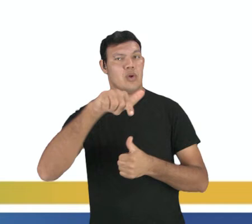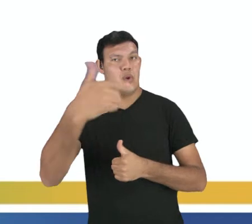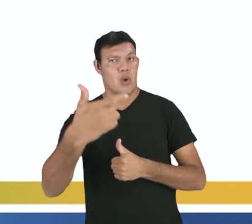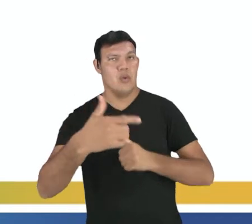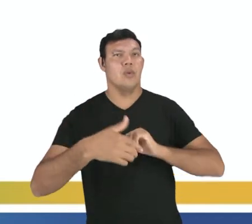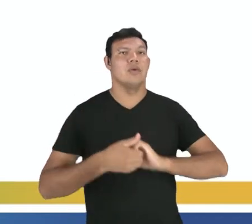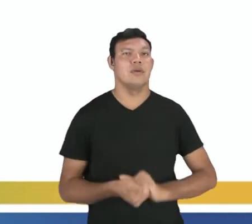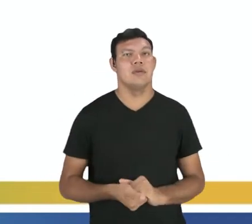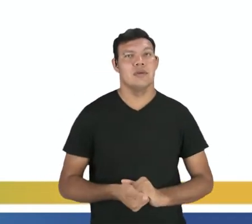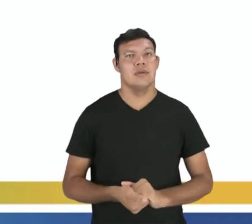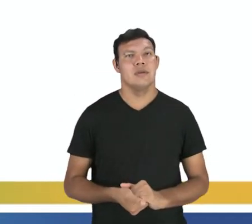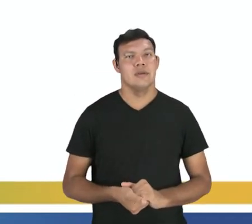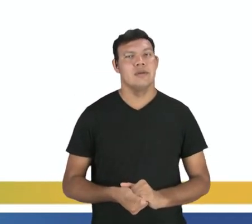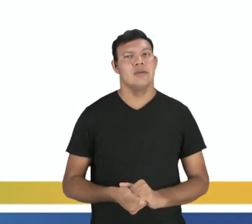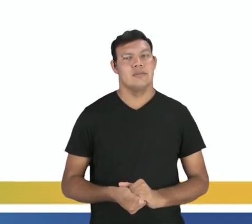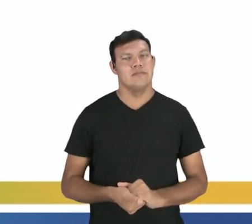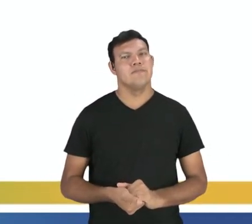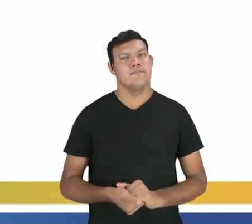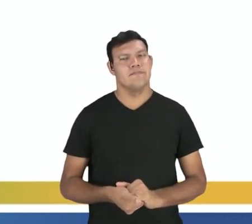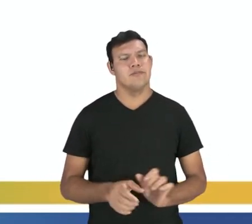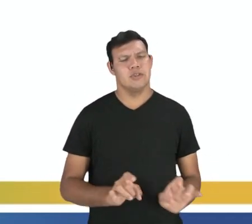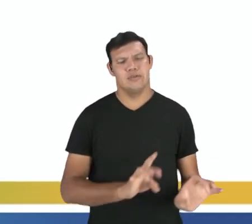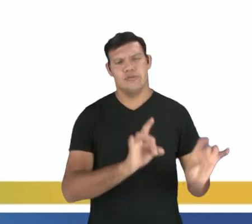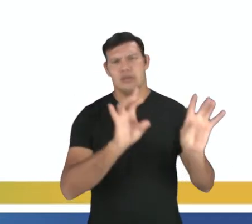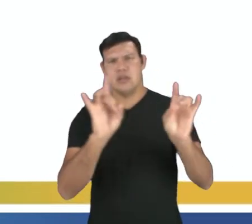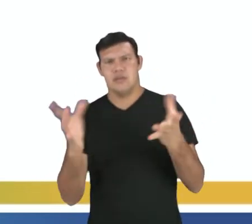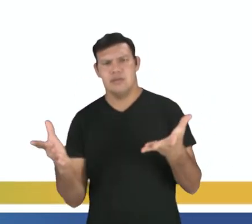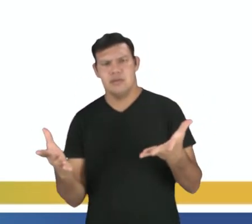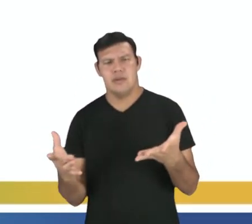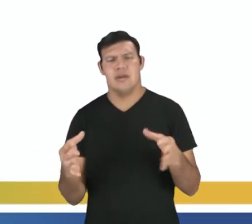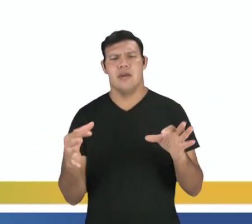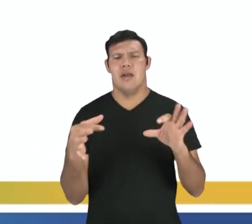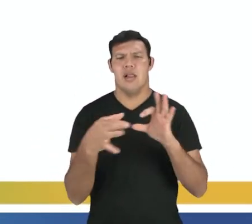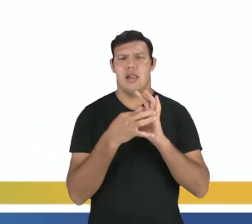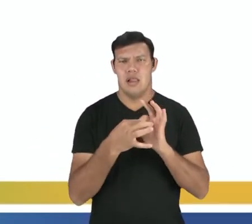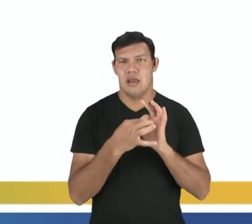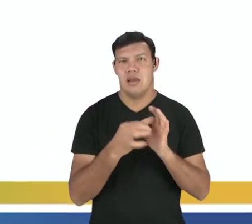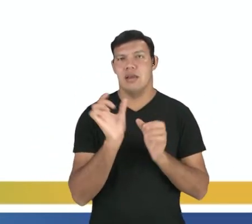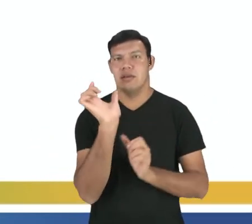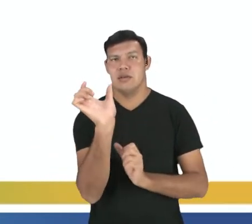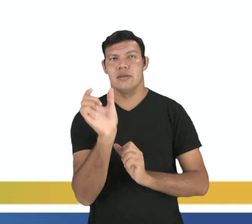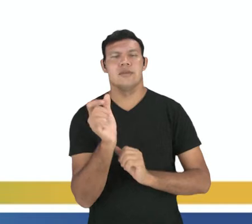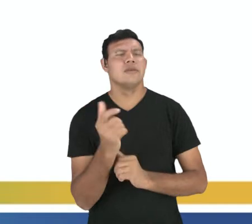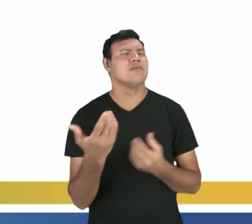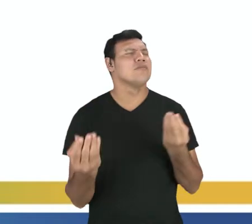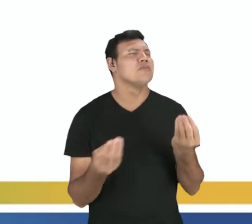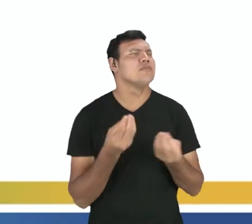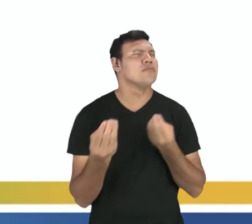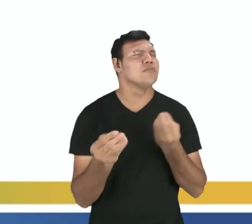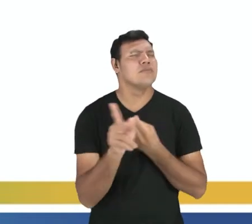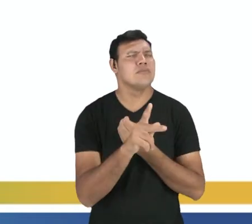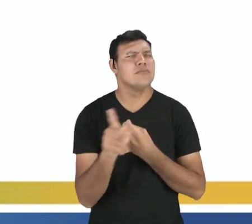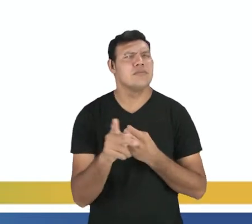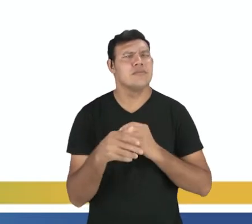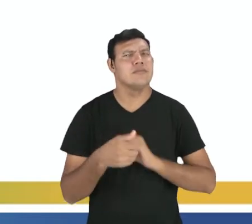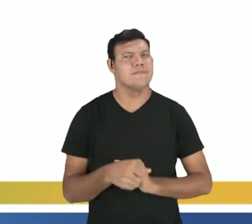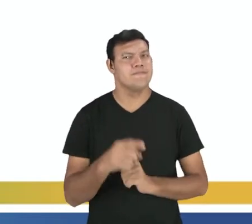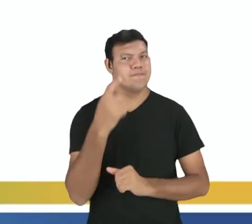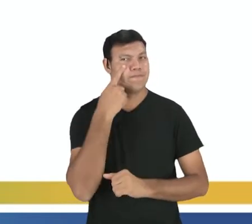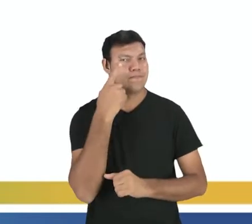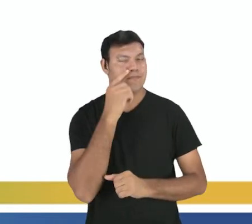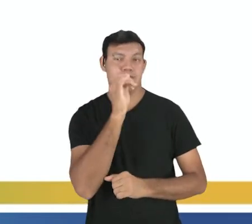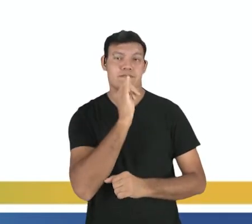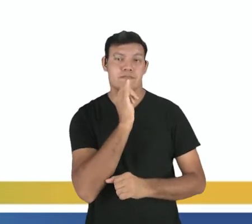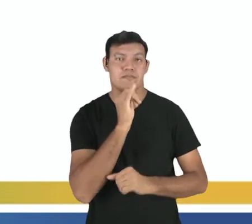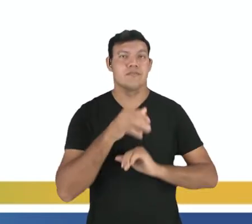Ao invés de dizer aquilo específico, eu uso algo que está associado aqui. Como assim, professora? Observem aí o